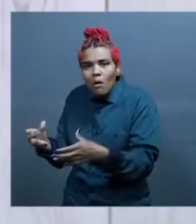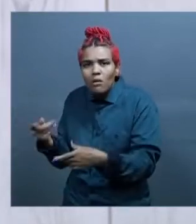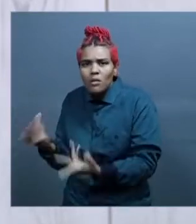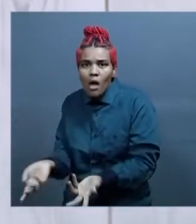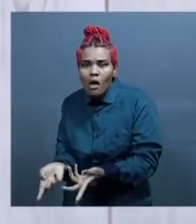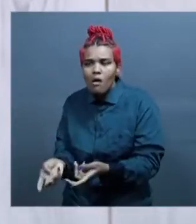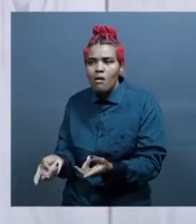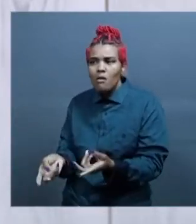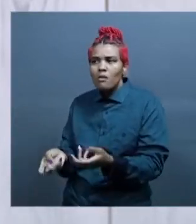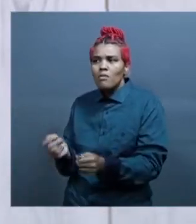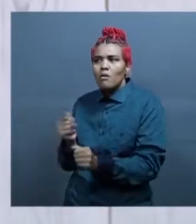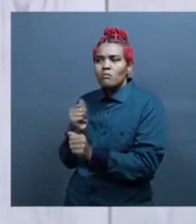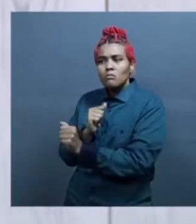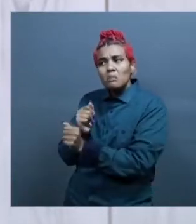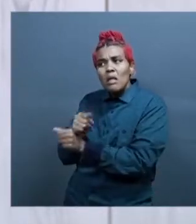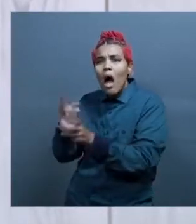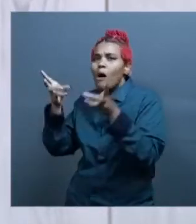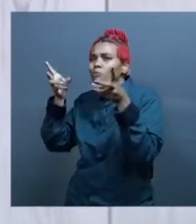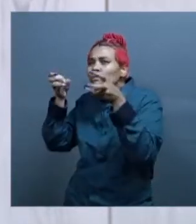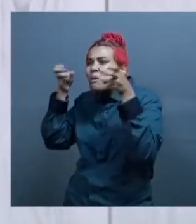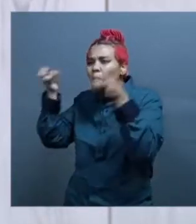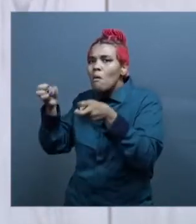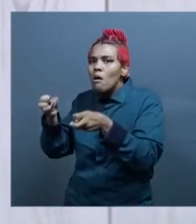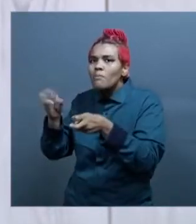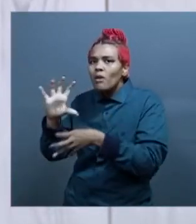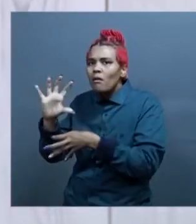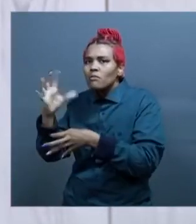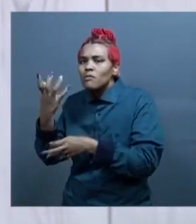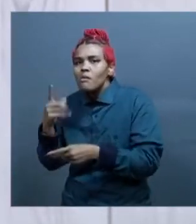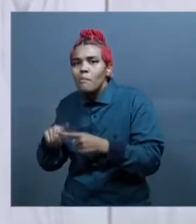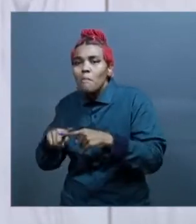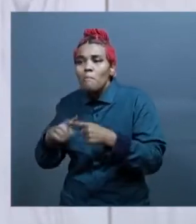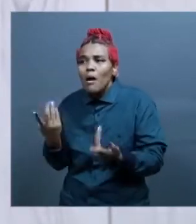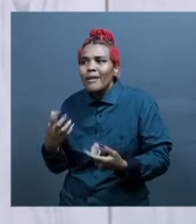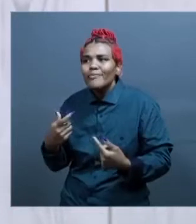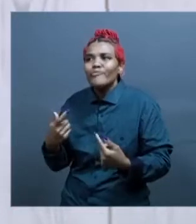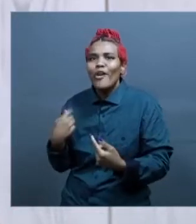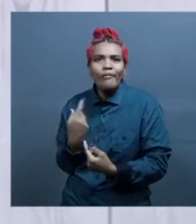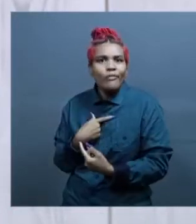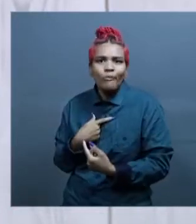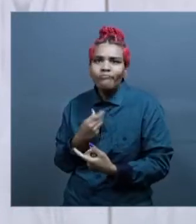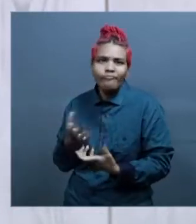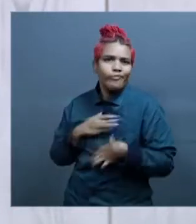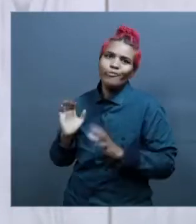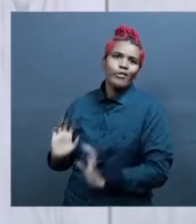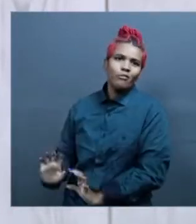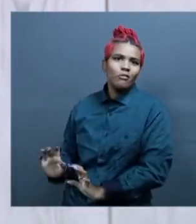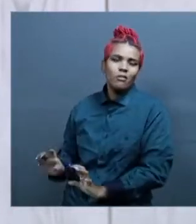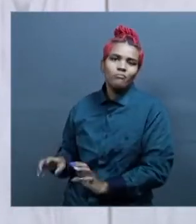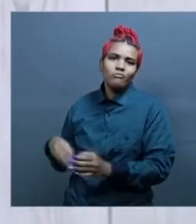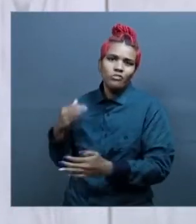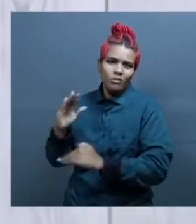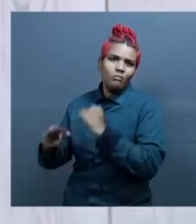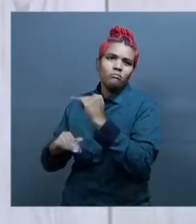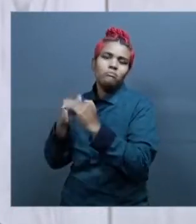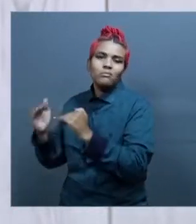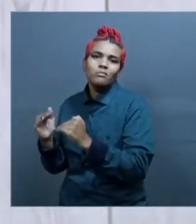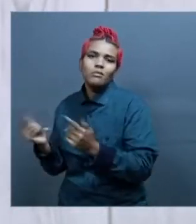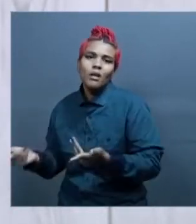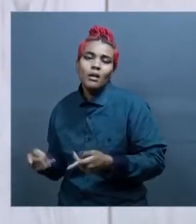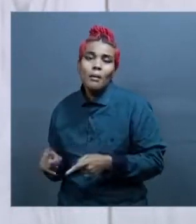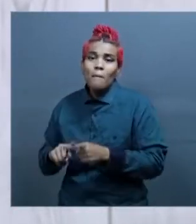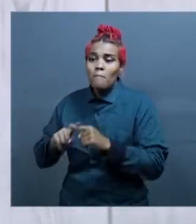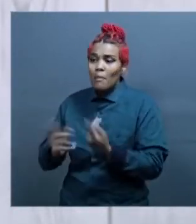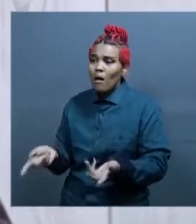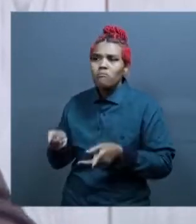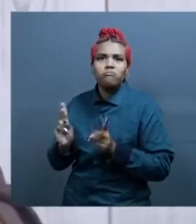pode acontecer a gente não queria que isso acontecesse mas pelo próprio a própria dinâmica do capitalismo no processo produtivo de querer produzir sempre